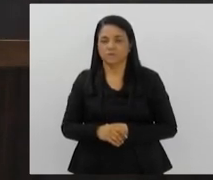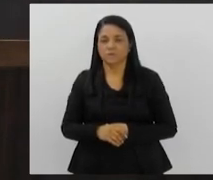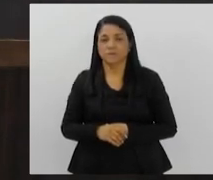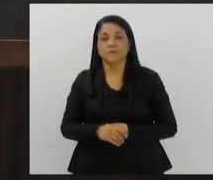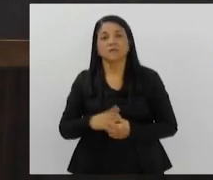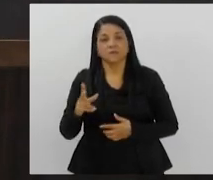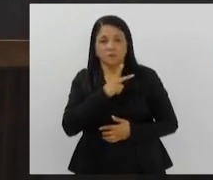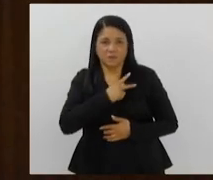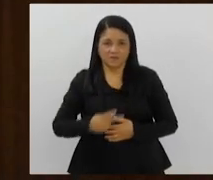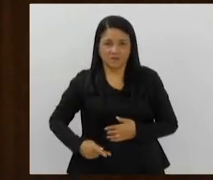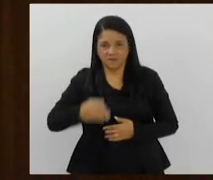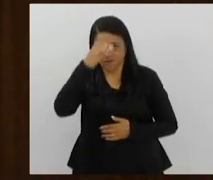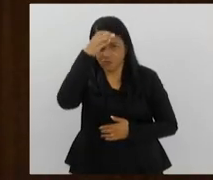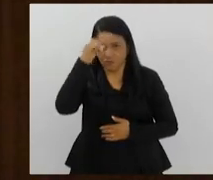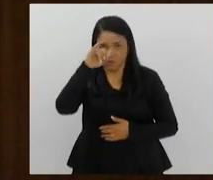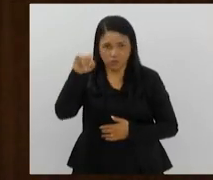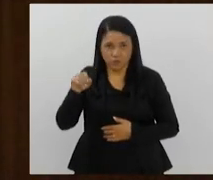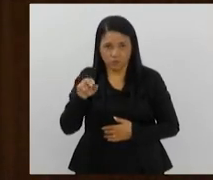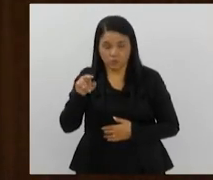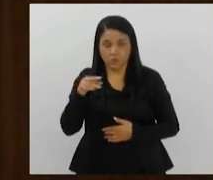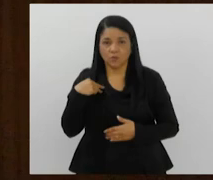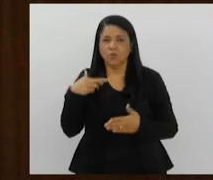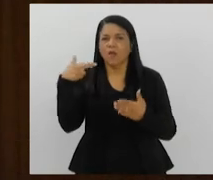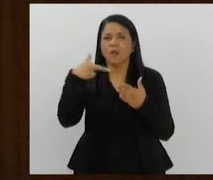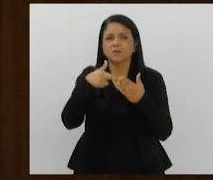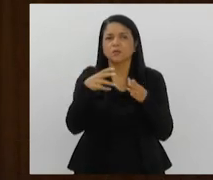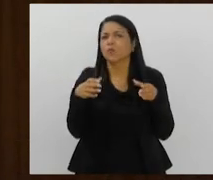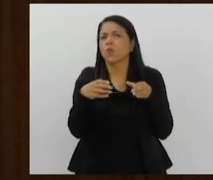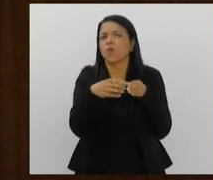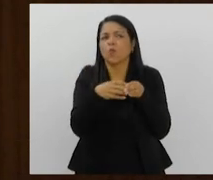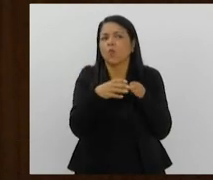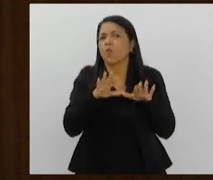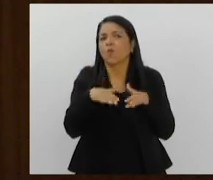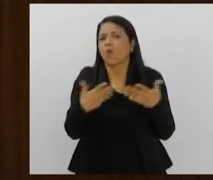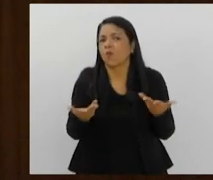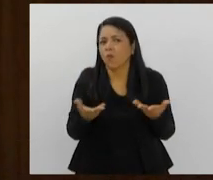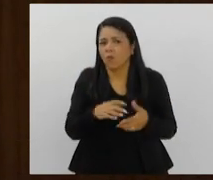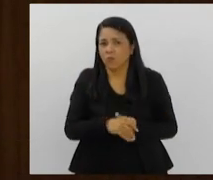Presidenta Tia Ju, eu estou relatando por qual comissão?